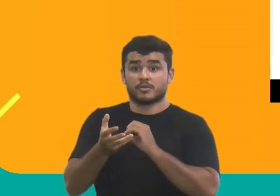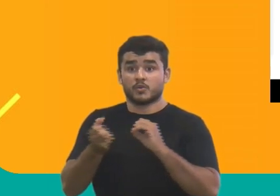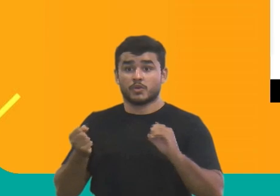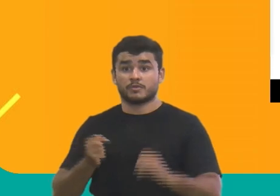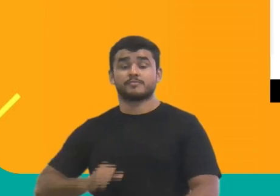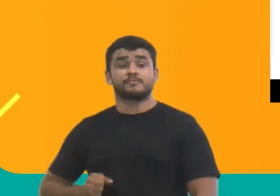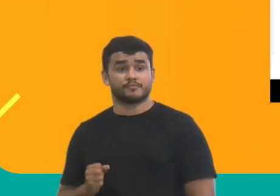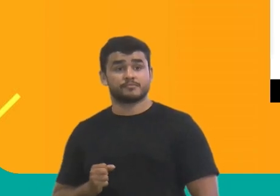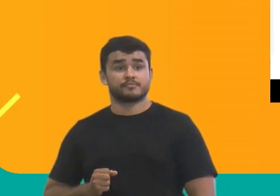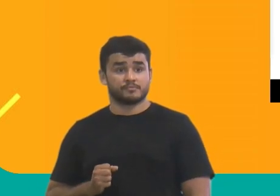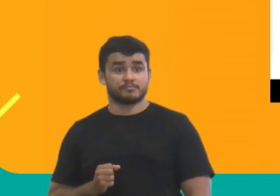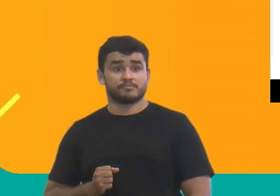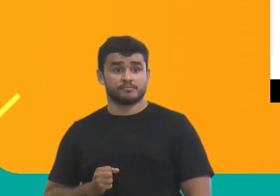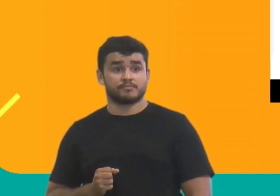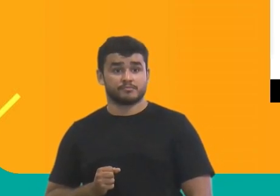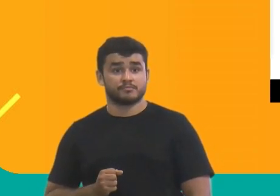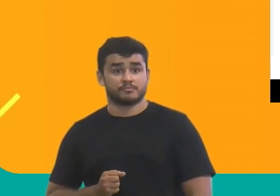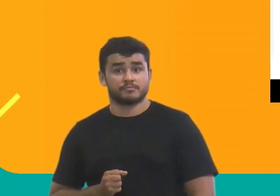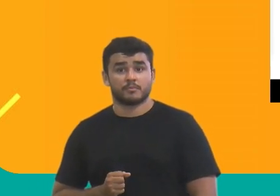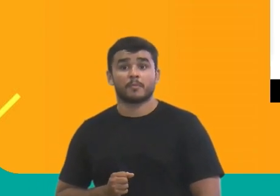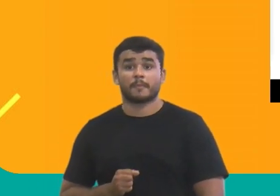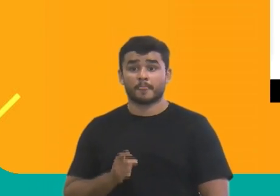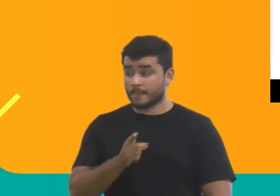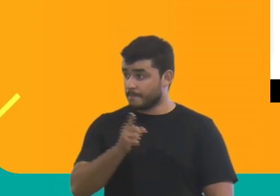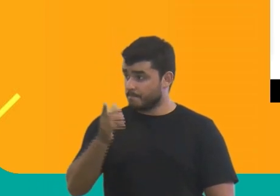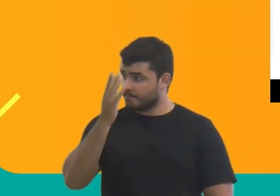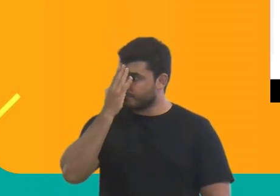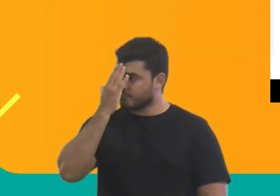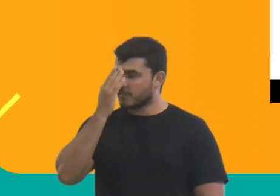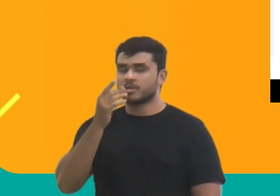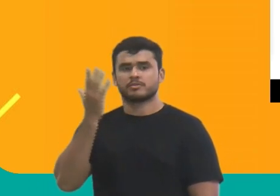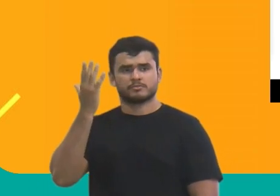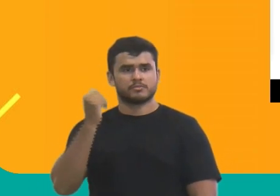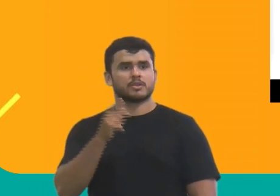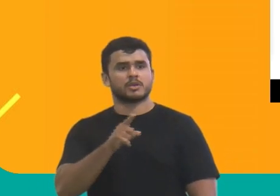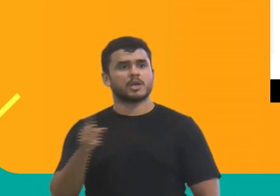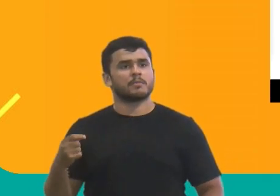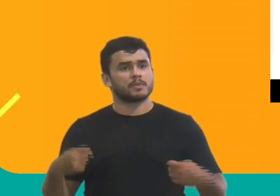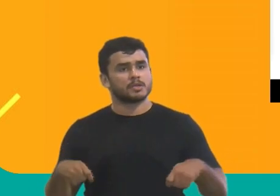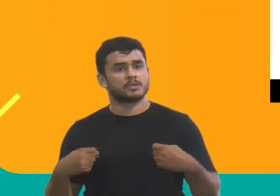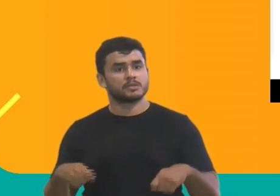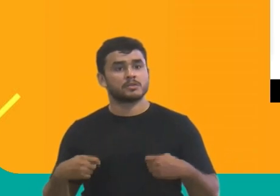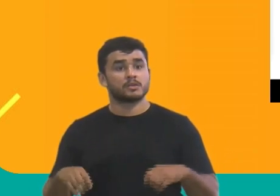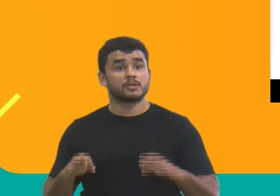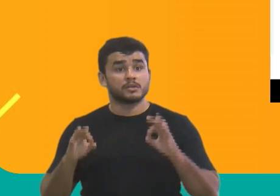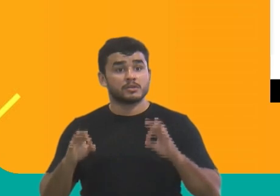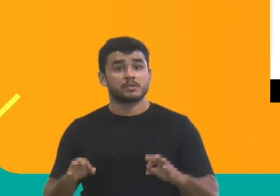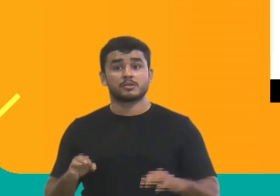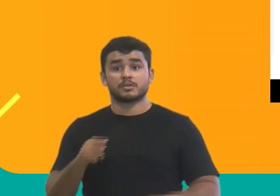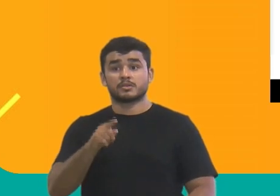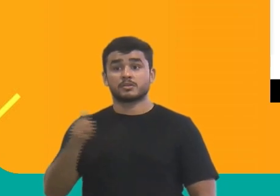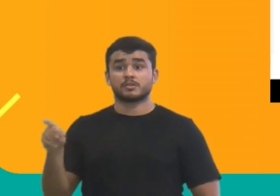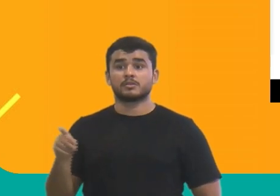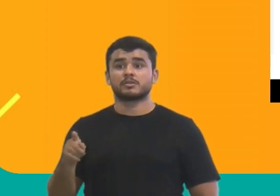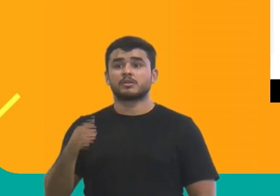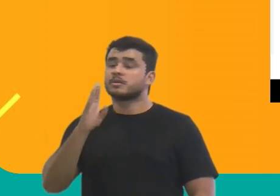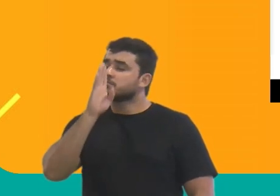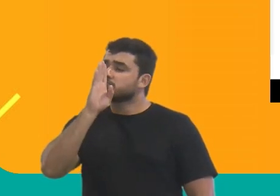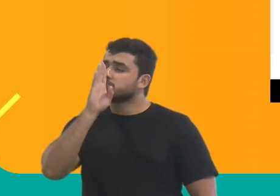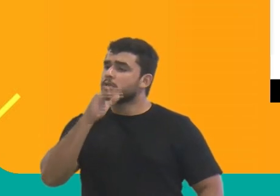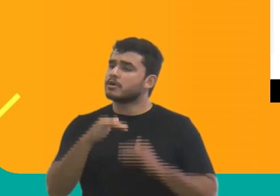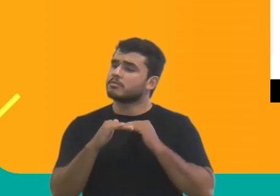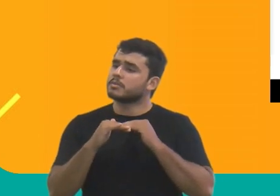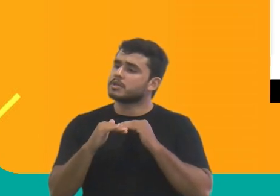essa concentração de água dentro da minha célula, ela tem que se manter de forma estabilizada,